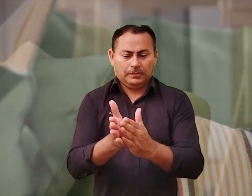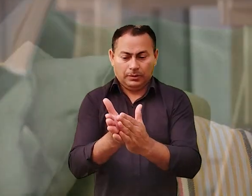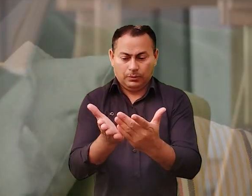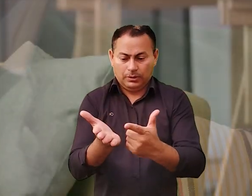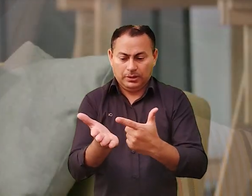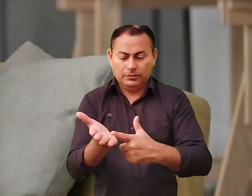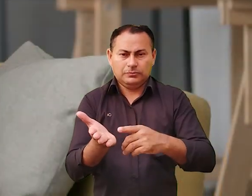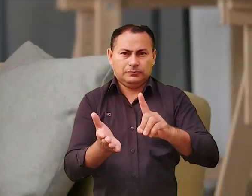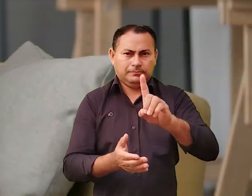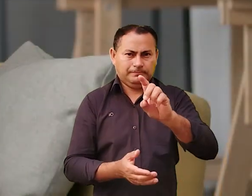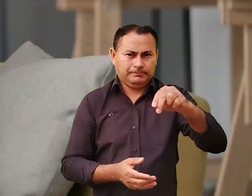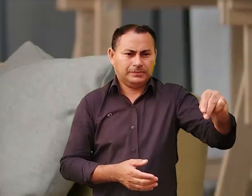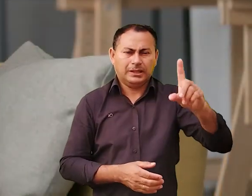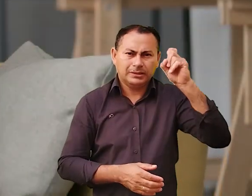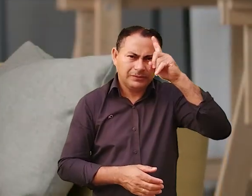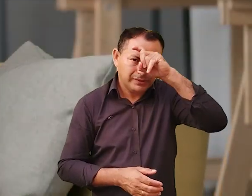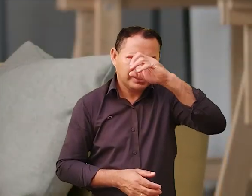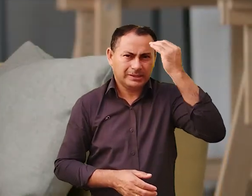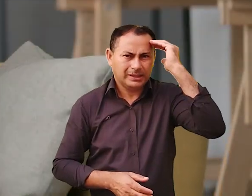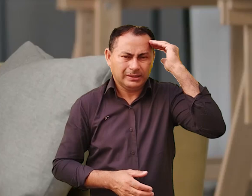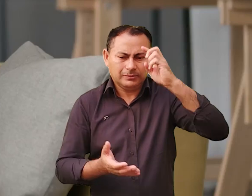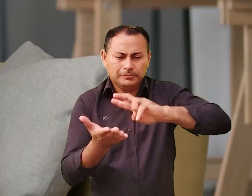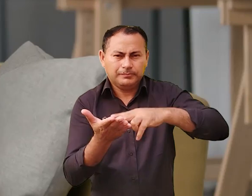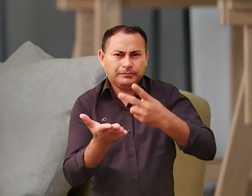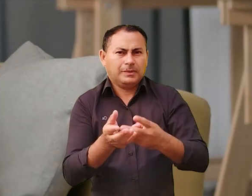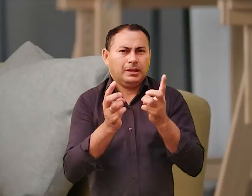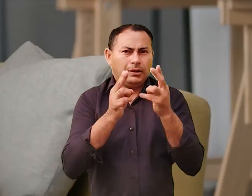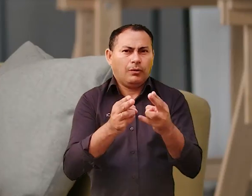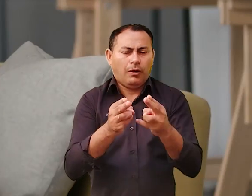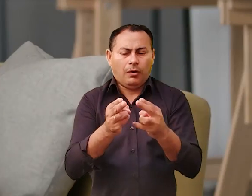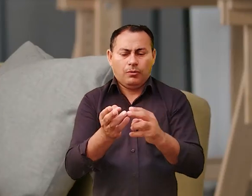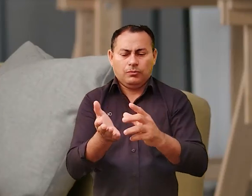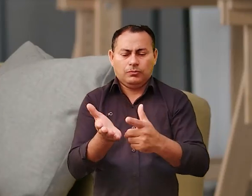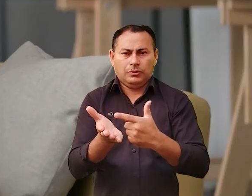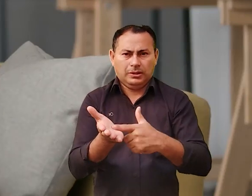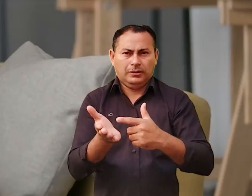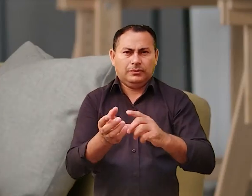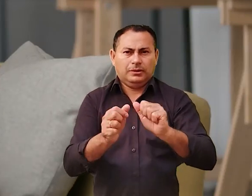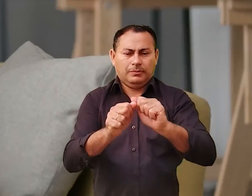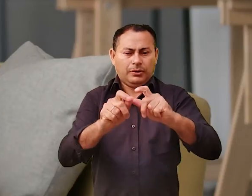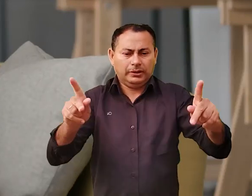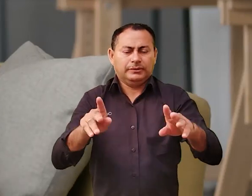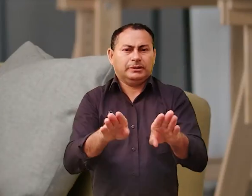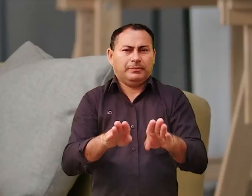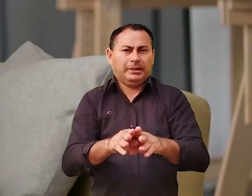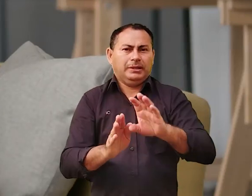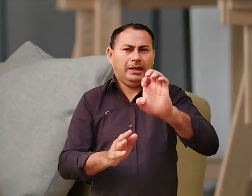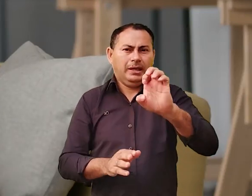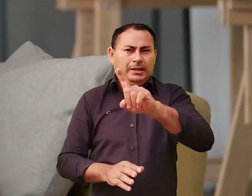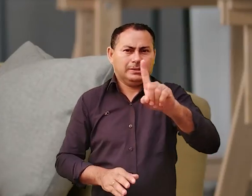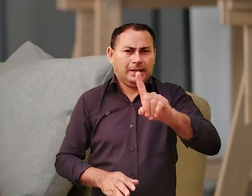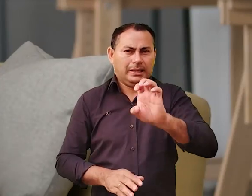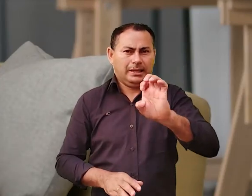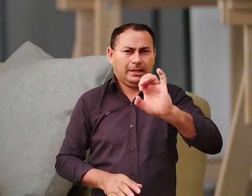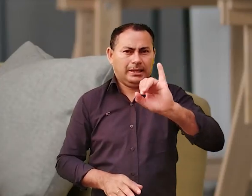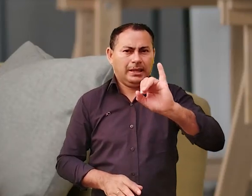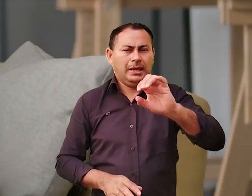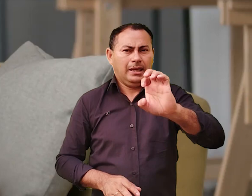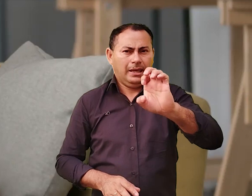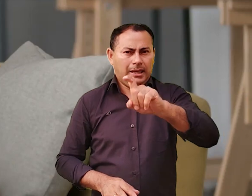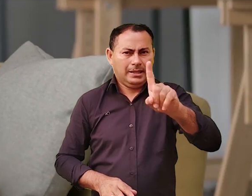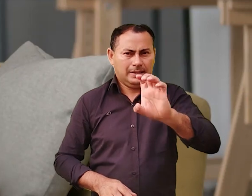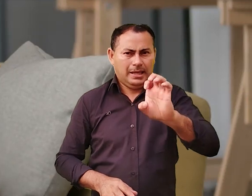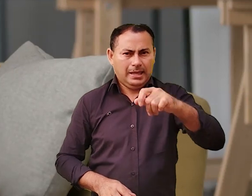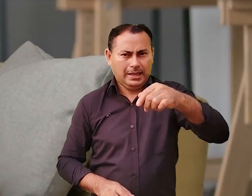livro de Daniel é muito difícil de ser interpretado, assim como os livros de Apocalipse e Ezequiel. Você tem que buscar a ajuda do Espírito Santo